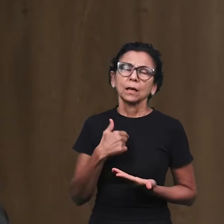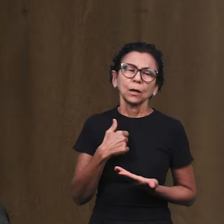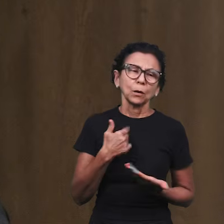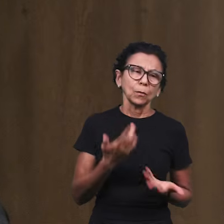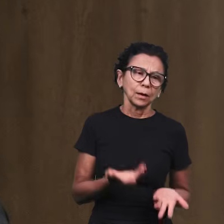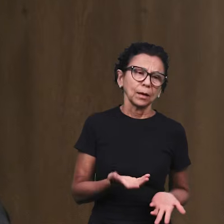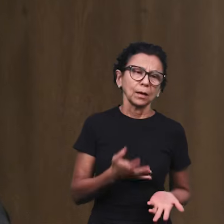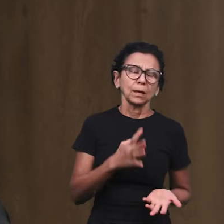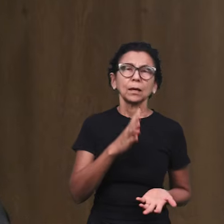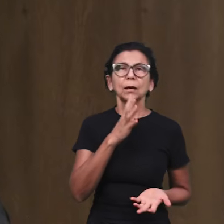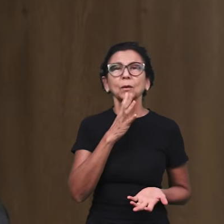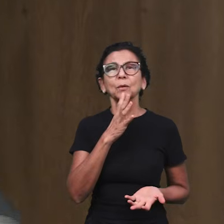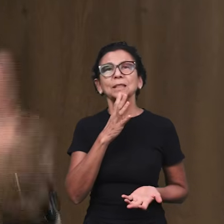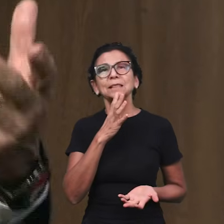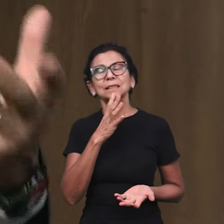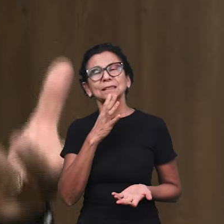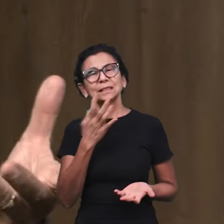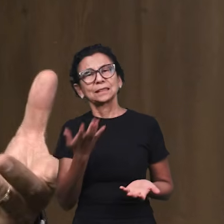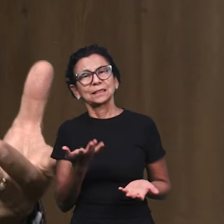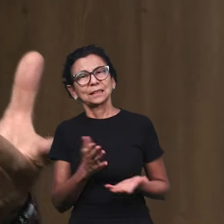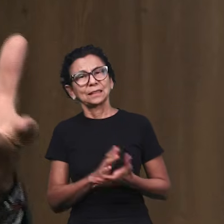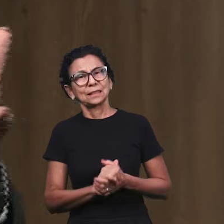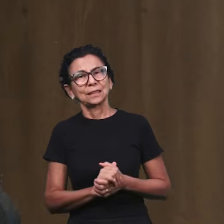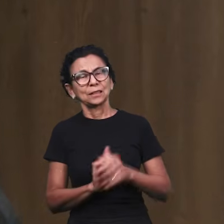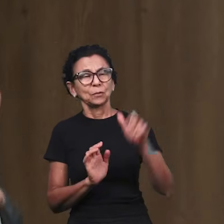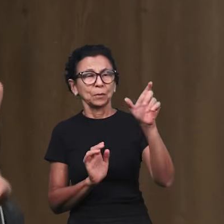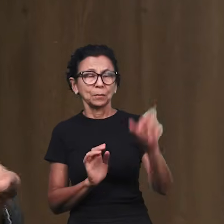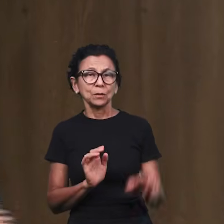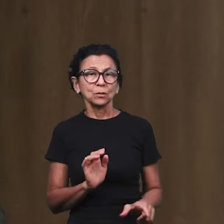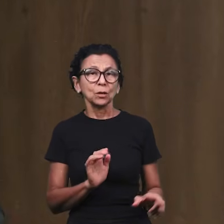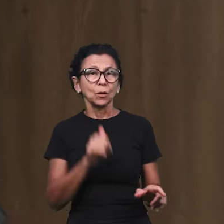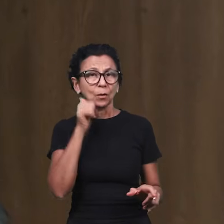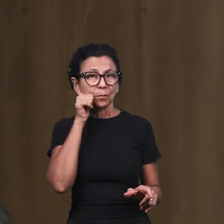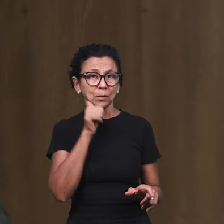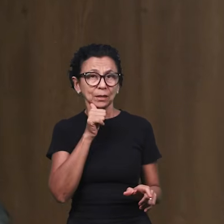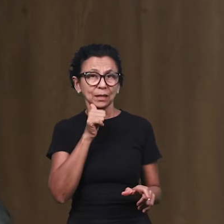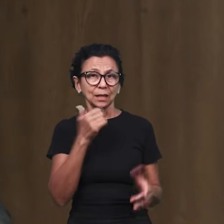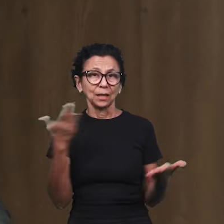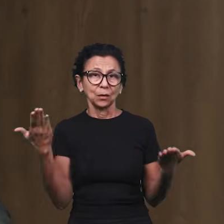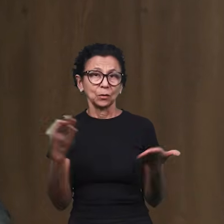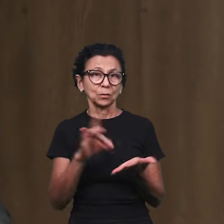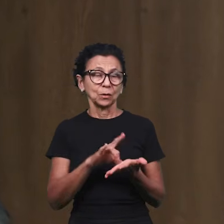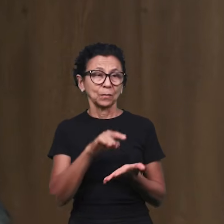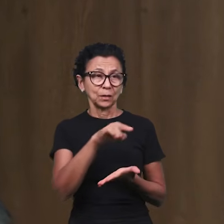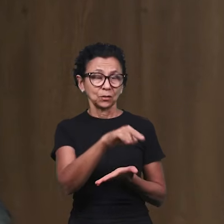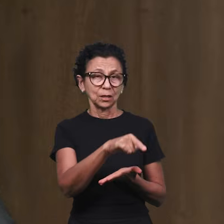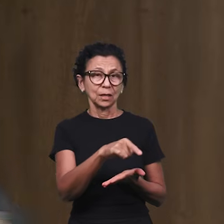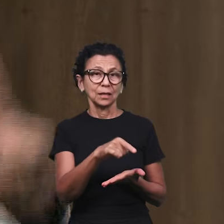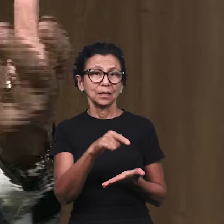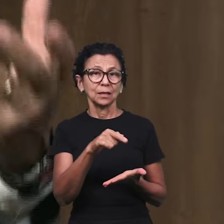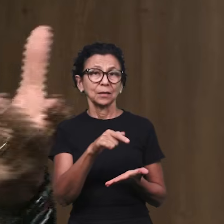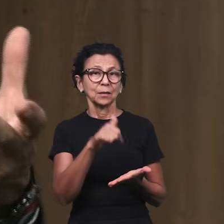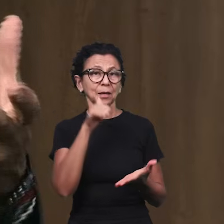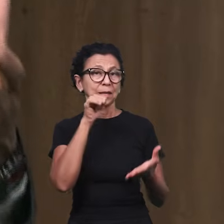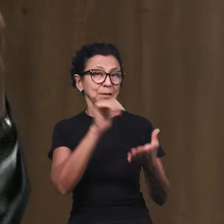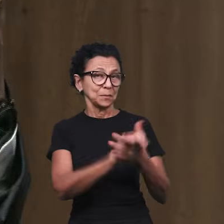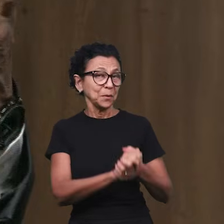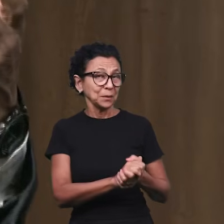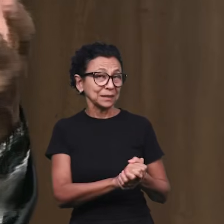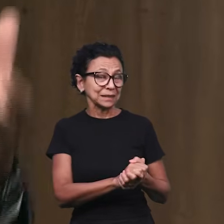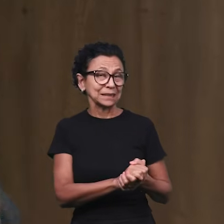né, a pessoa que atualmente hoje é a minha esposa, não é? E, inclusive,